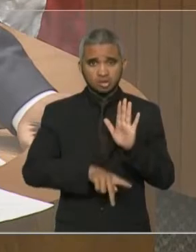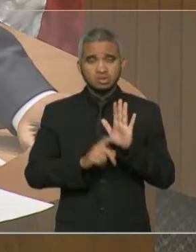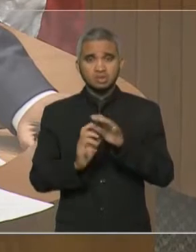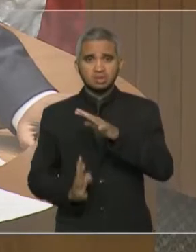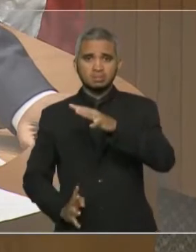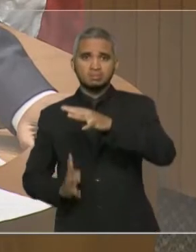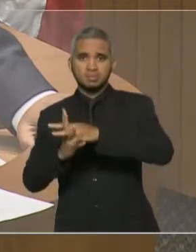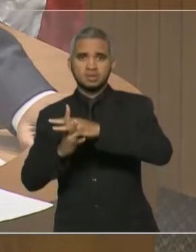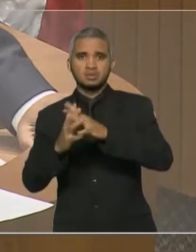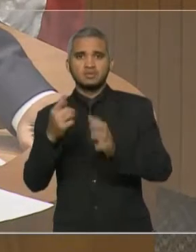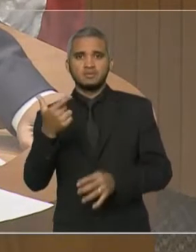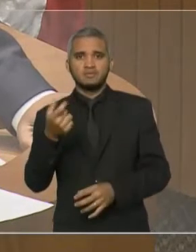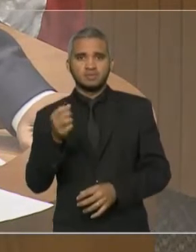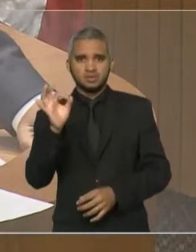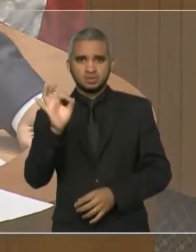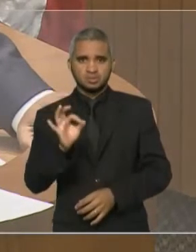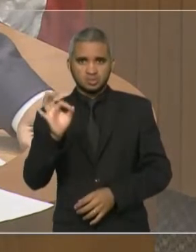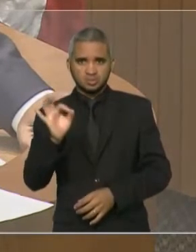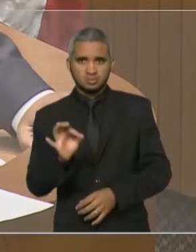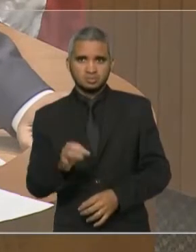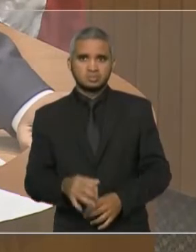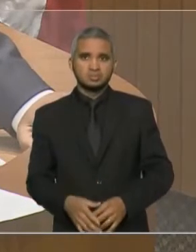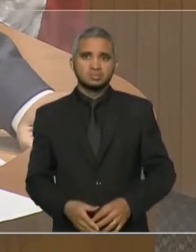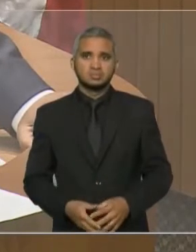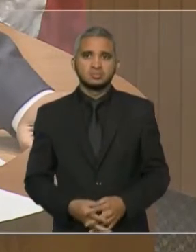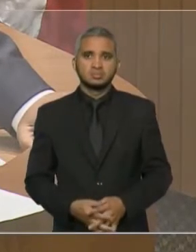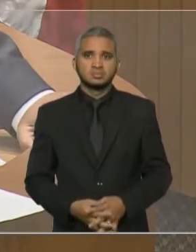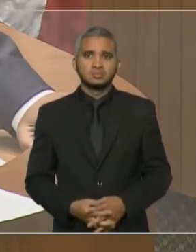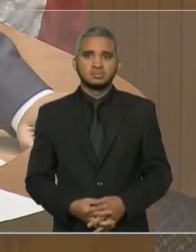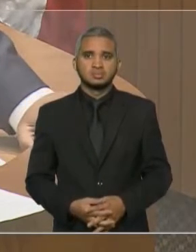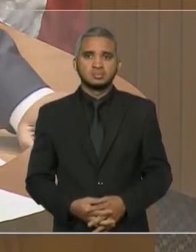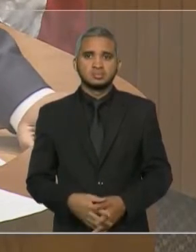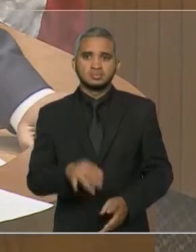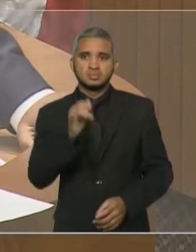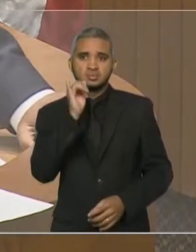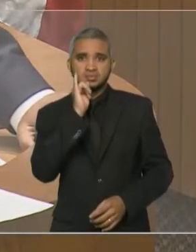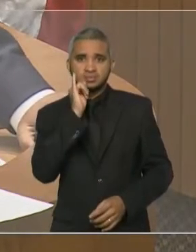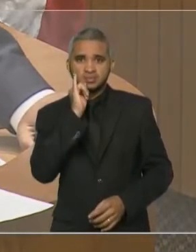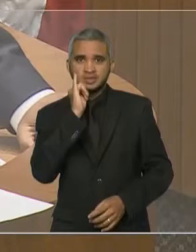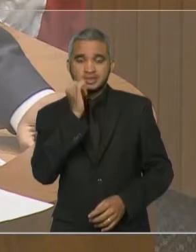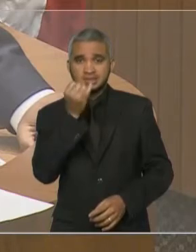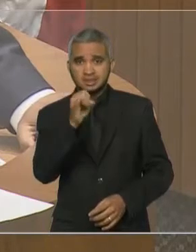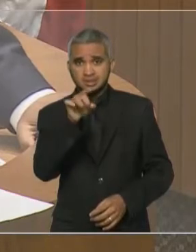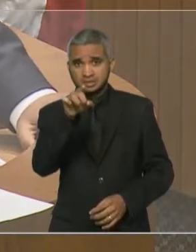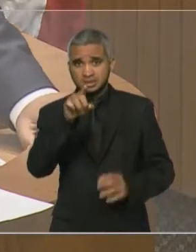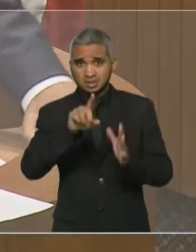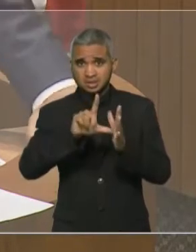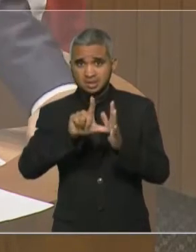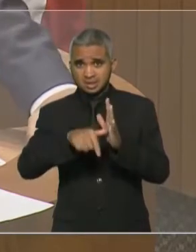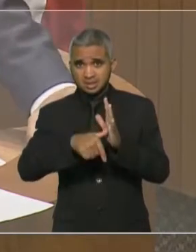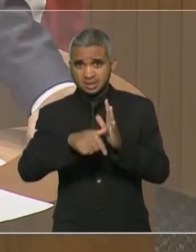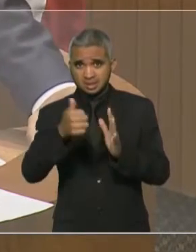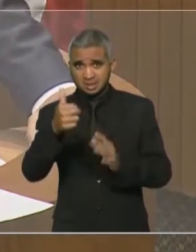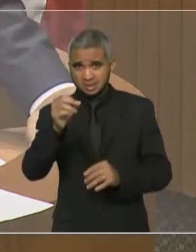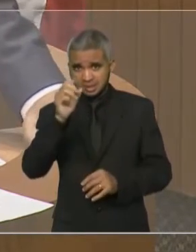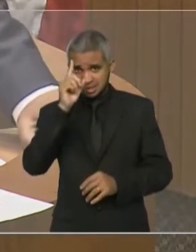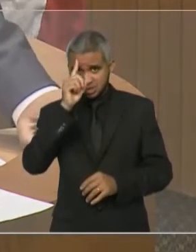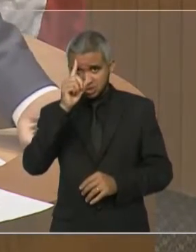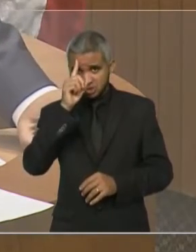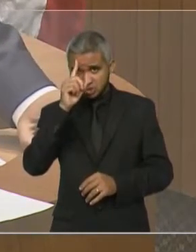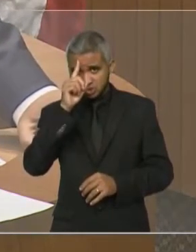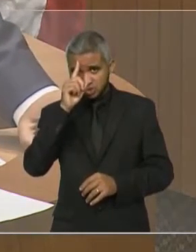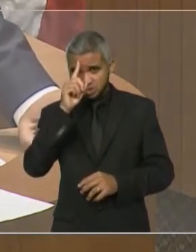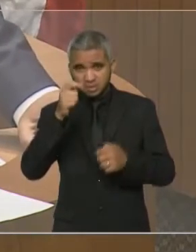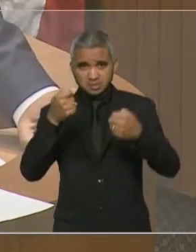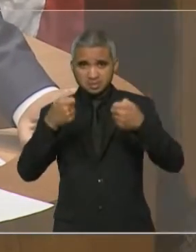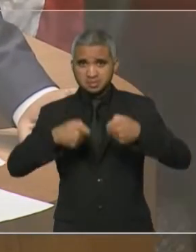deputado Rafael, se Vossa Excelência, por exemplo, atrasar 10 dias, não precisará